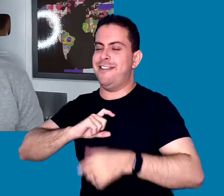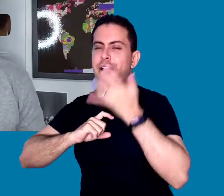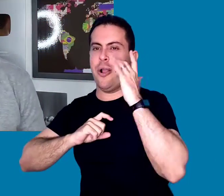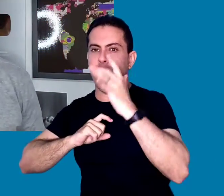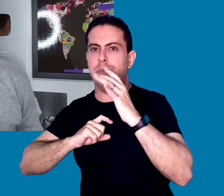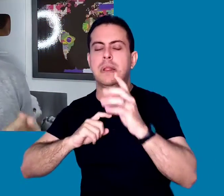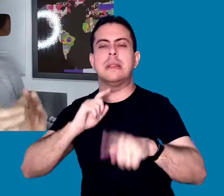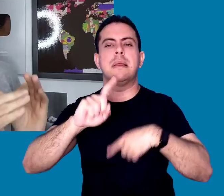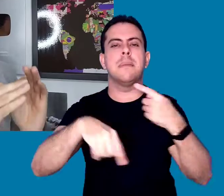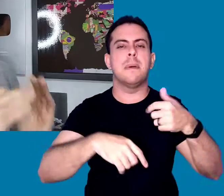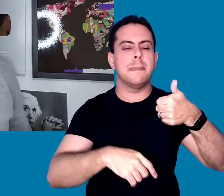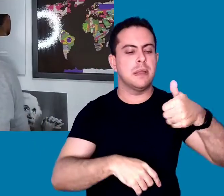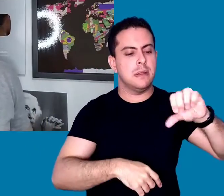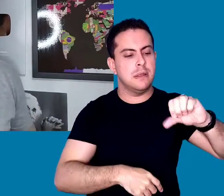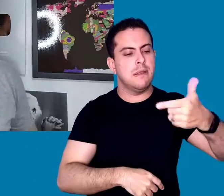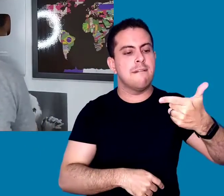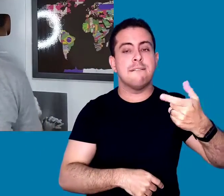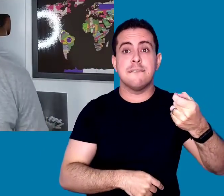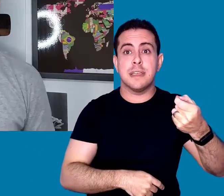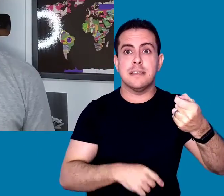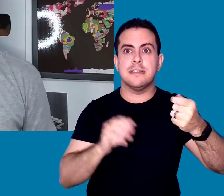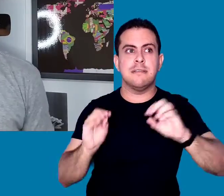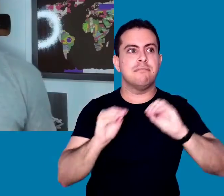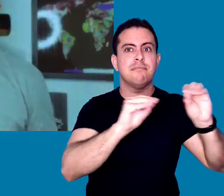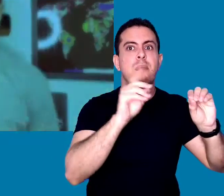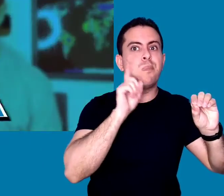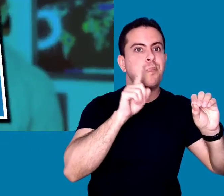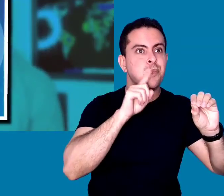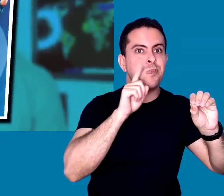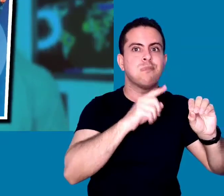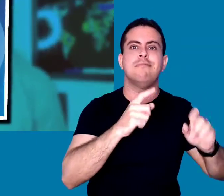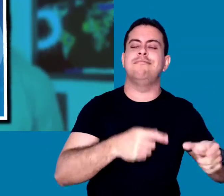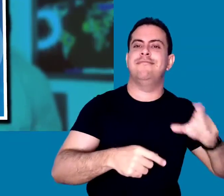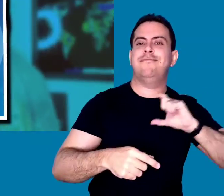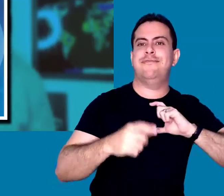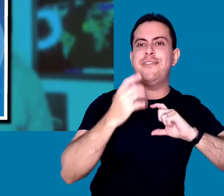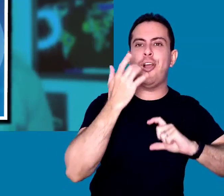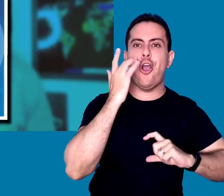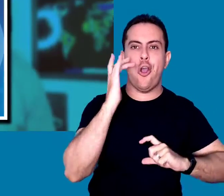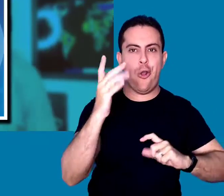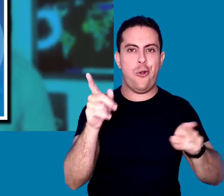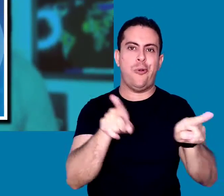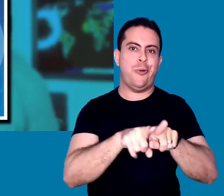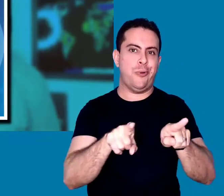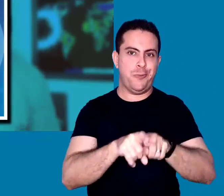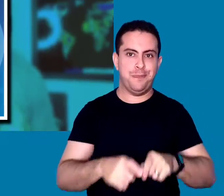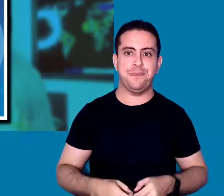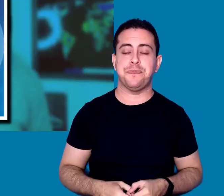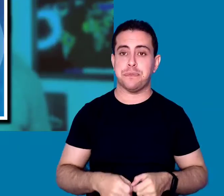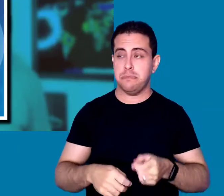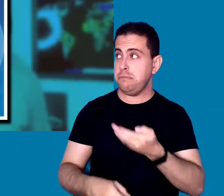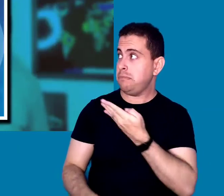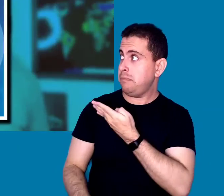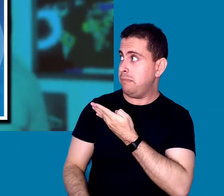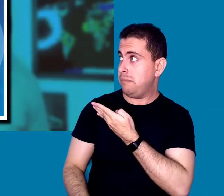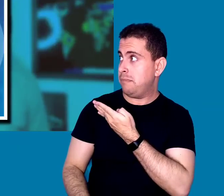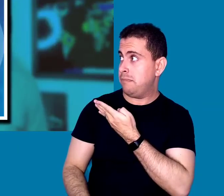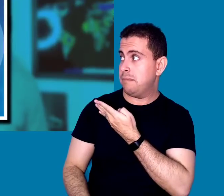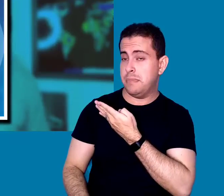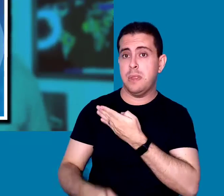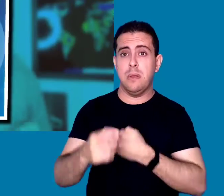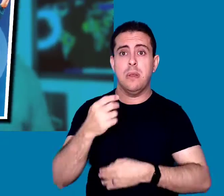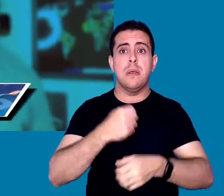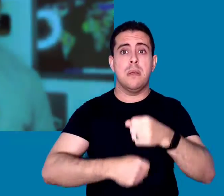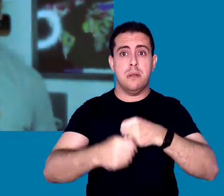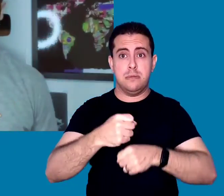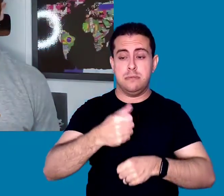o mesmo fato, só que pelos Estados Unidos. Já o nosso segundo caso é o de Kaki Kakhiaveli, que em